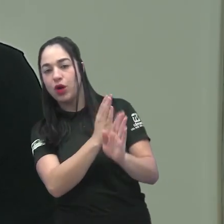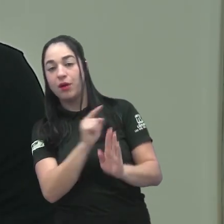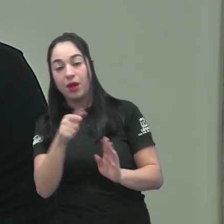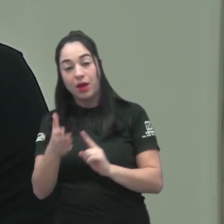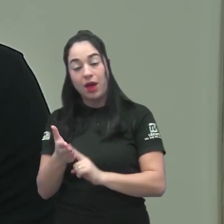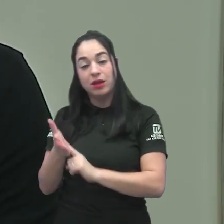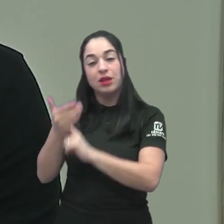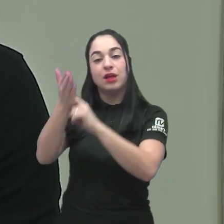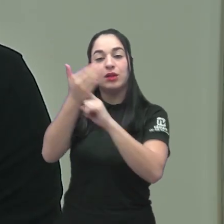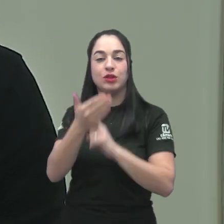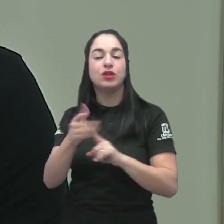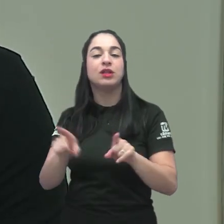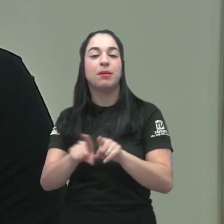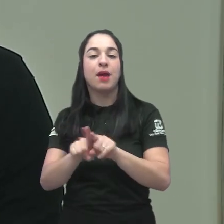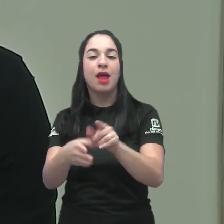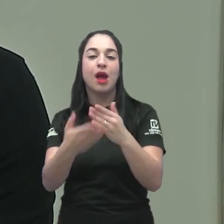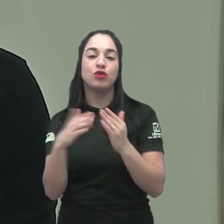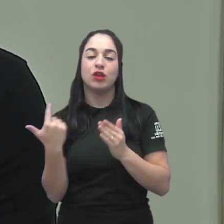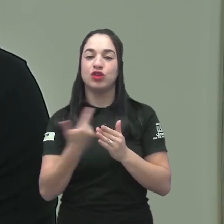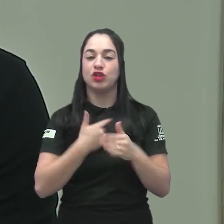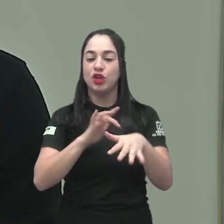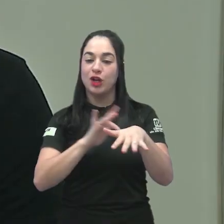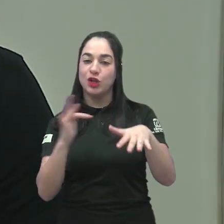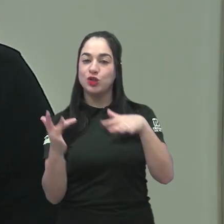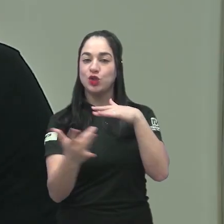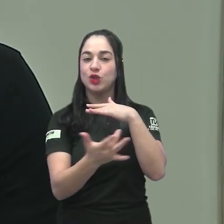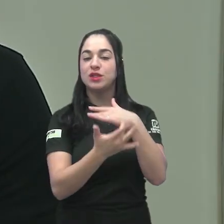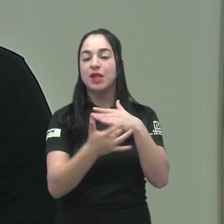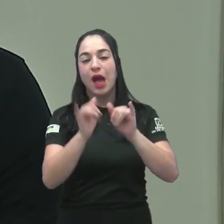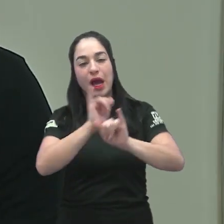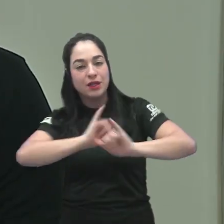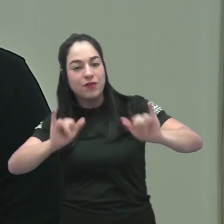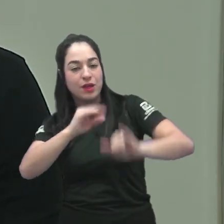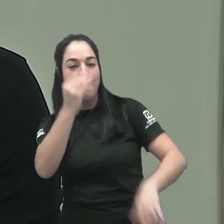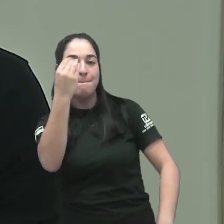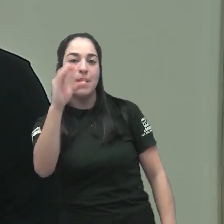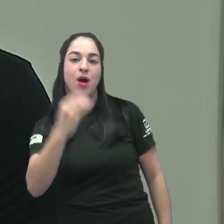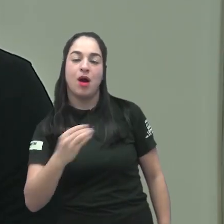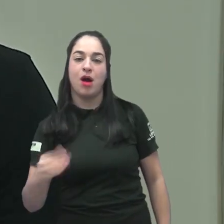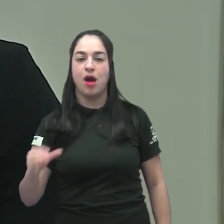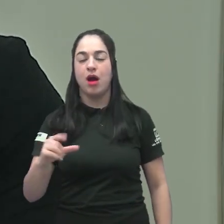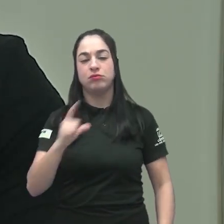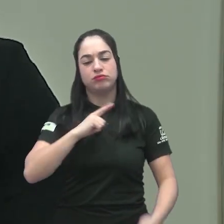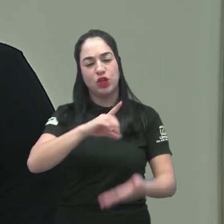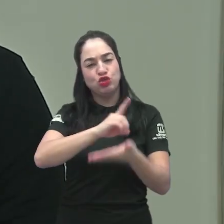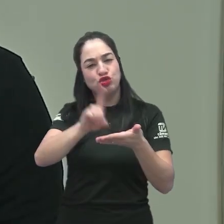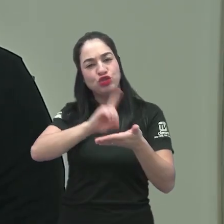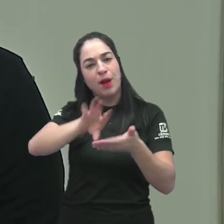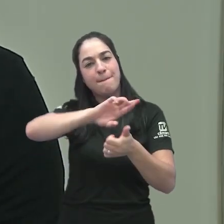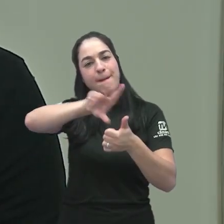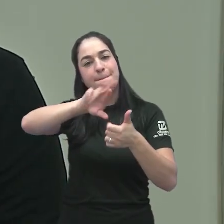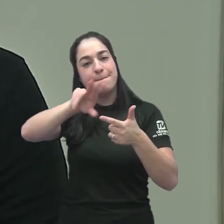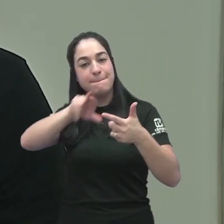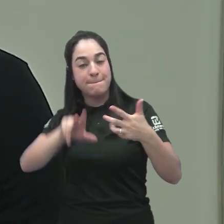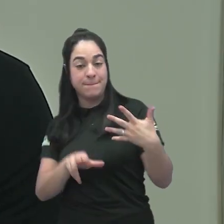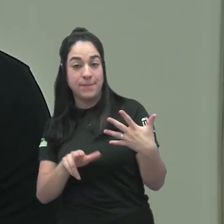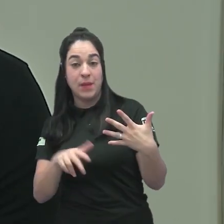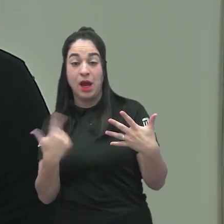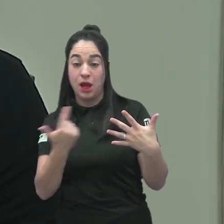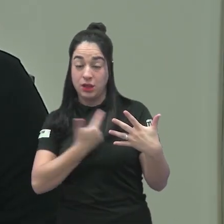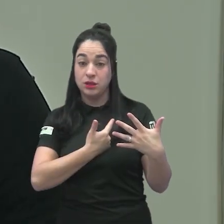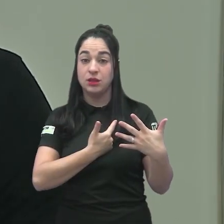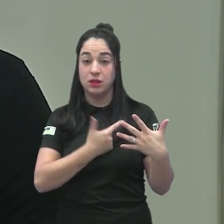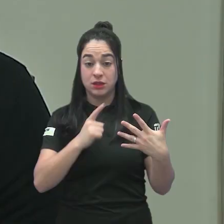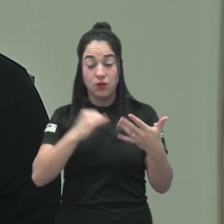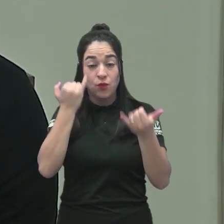E a tecnologia nos ajuda também a disseminar a informação por redes sociais, por equipamentos, por meios digitais. Então, tudo isso contribui